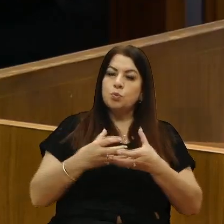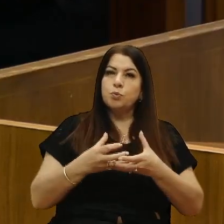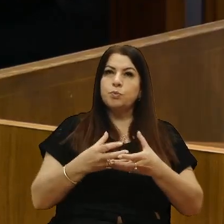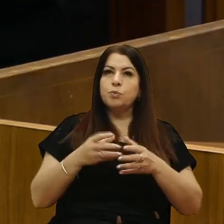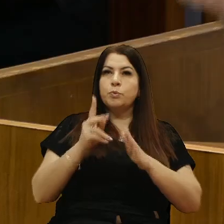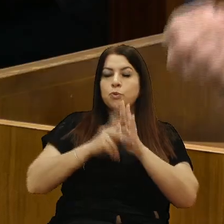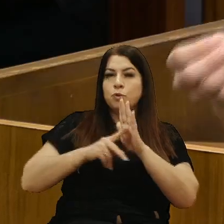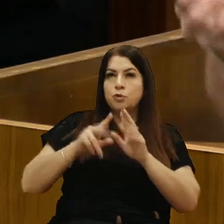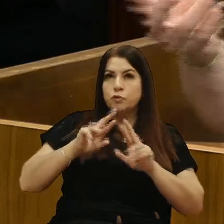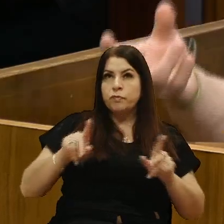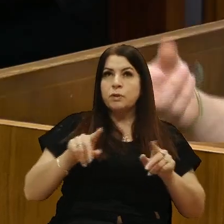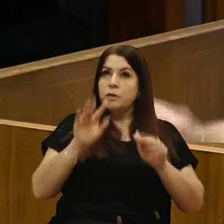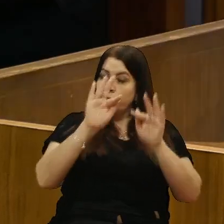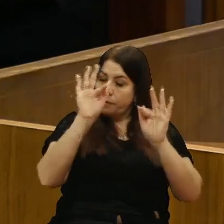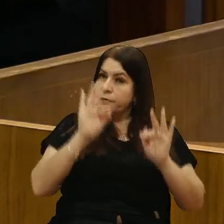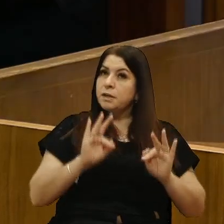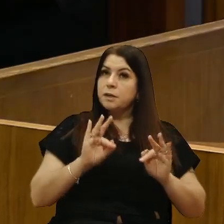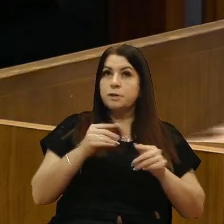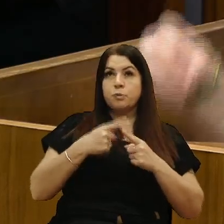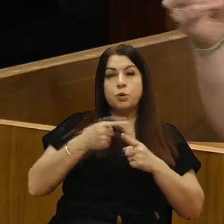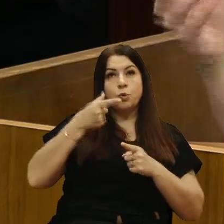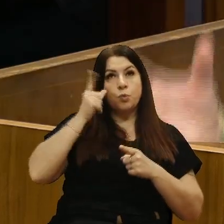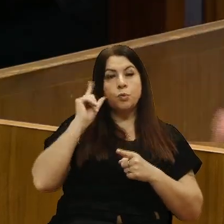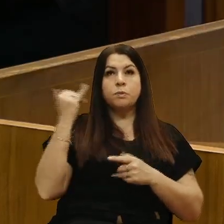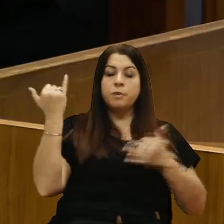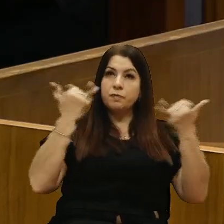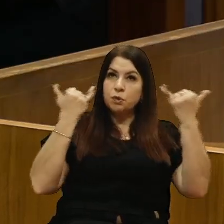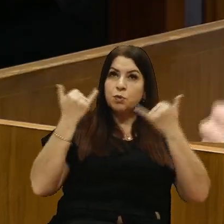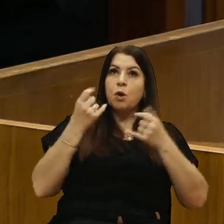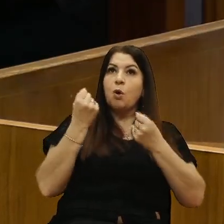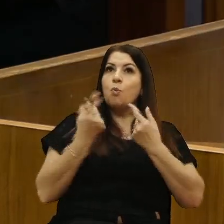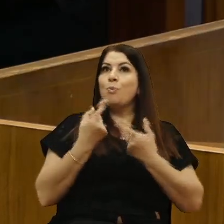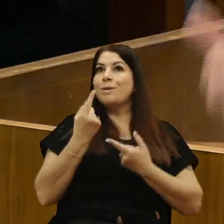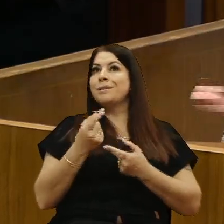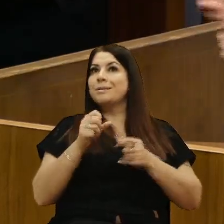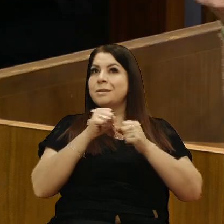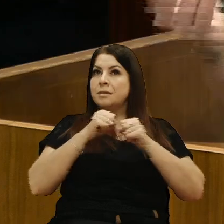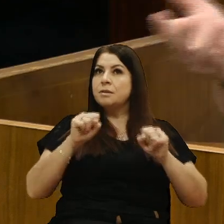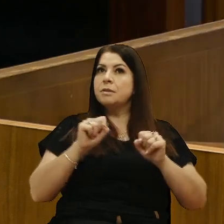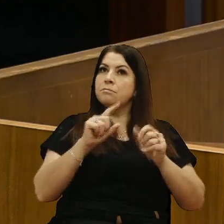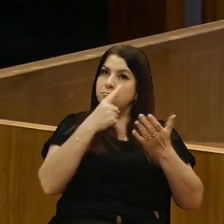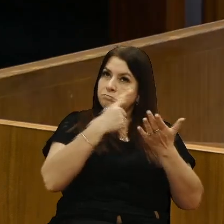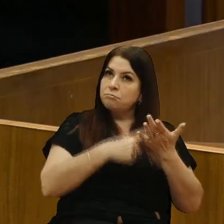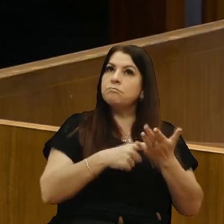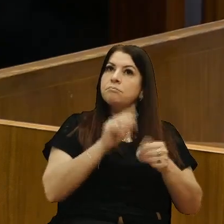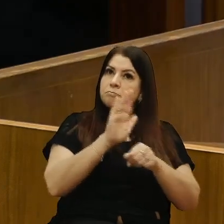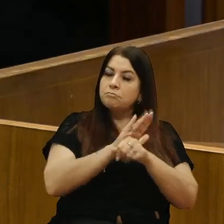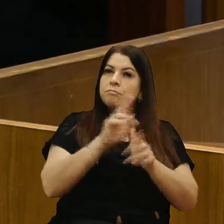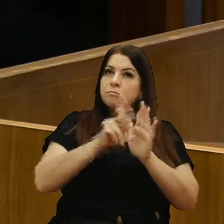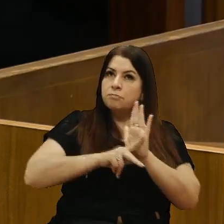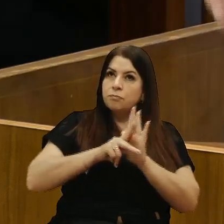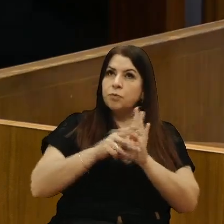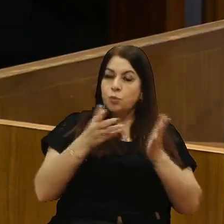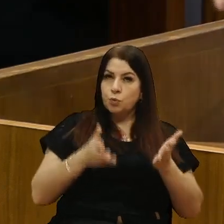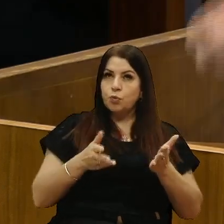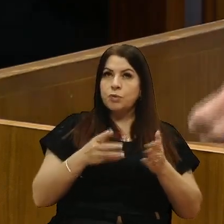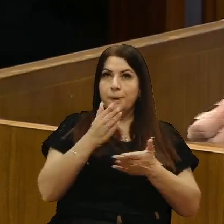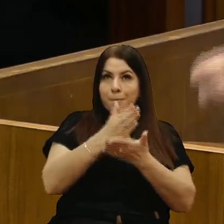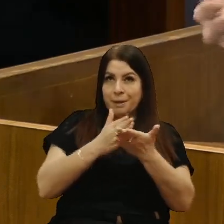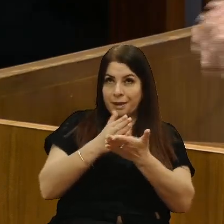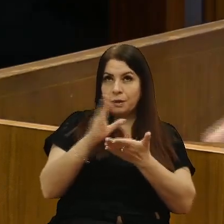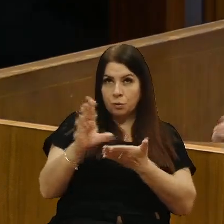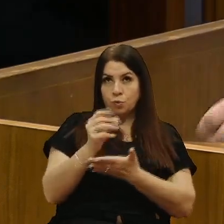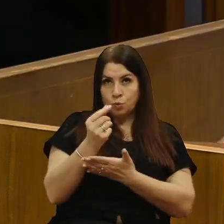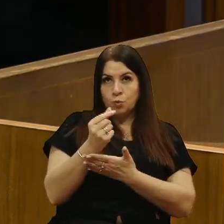projetos diferentes. Fiquei feliz, porque ontem ela me informou que algumas secretarias se comprometeram a contribuir com o projeto e hoje já tem metade do